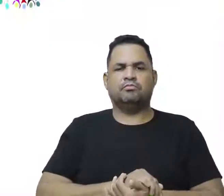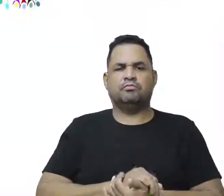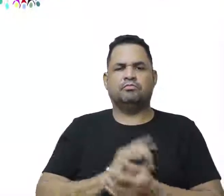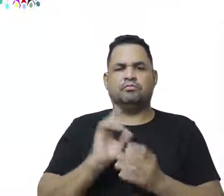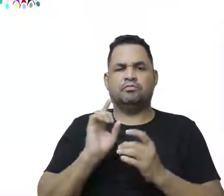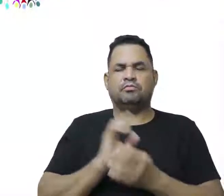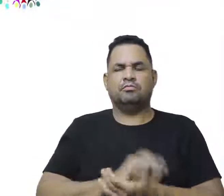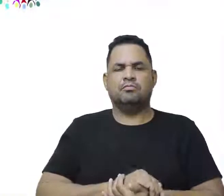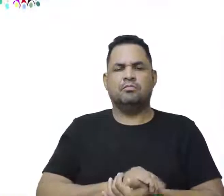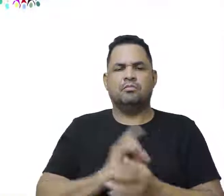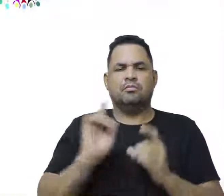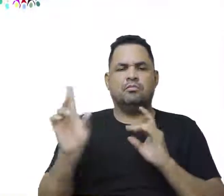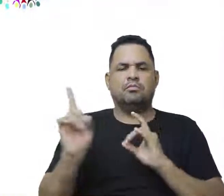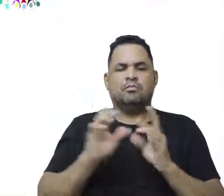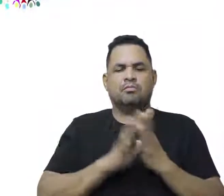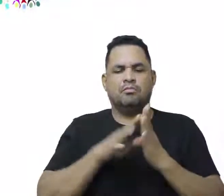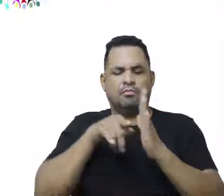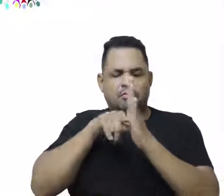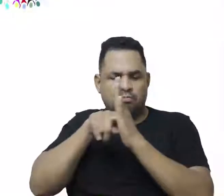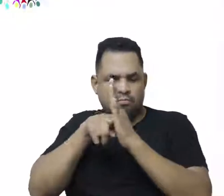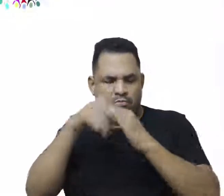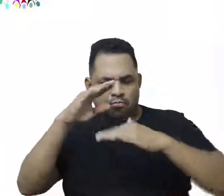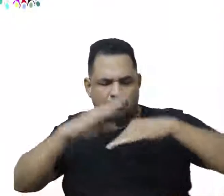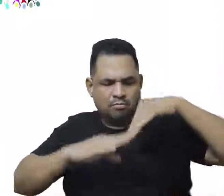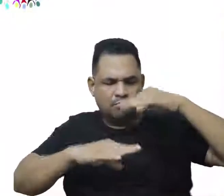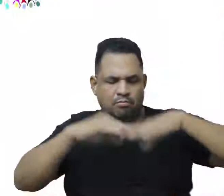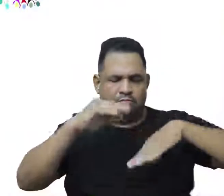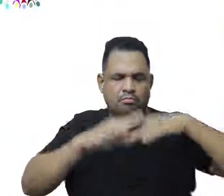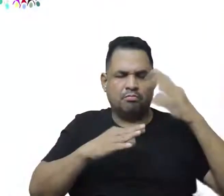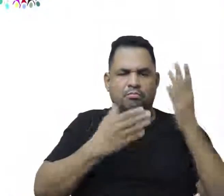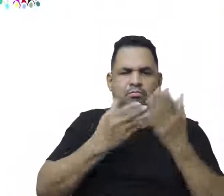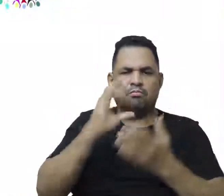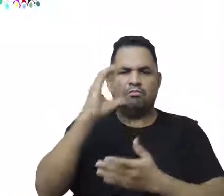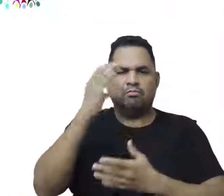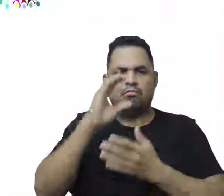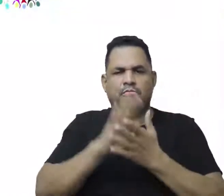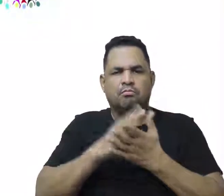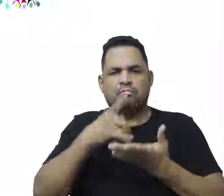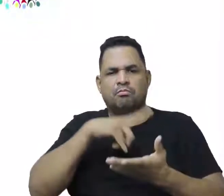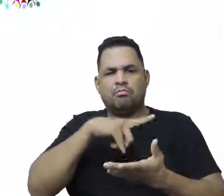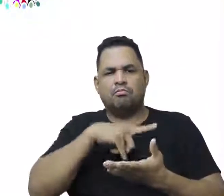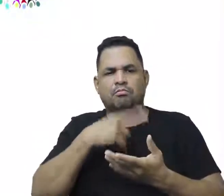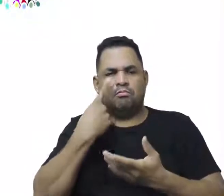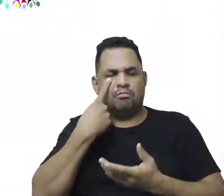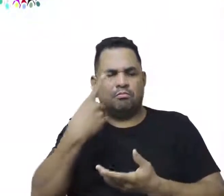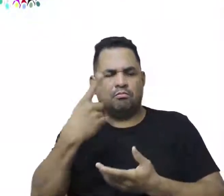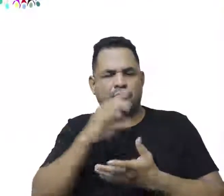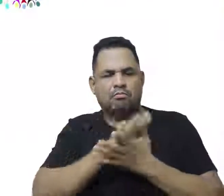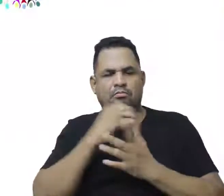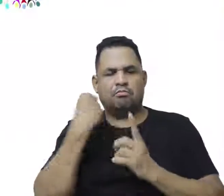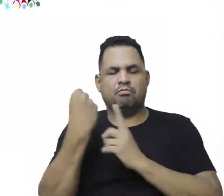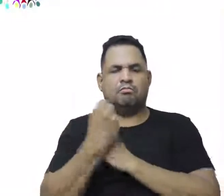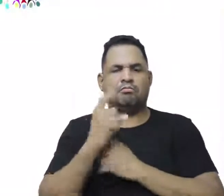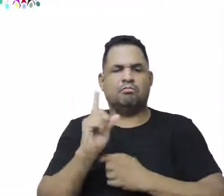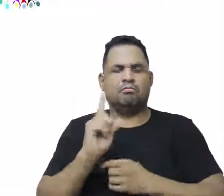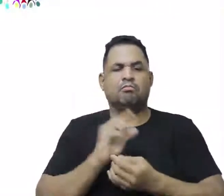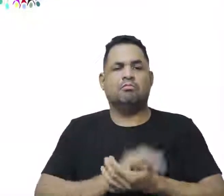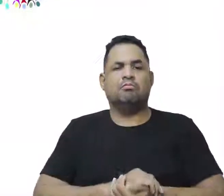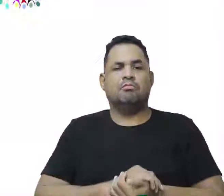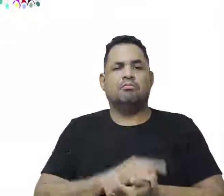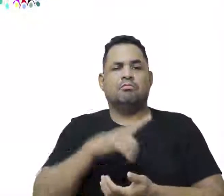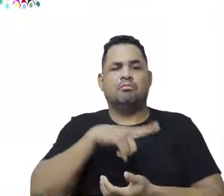estudioso ele tem um olhar e tem um olhar para um âmbito da sociedade ele não estuda tudo